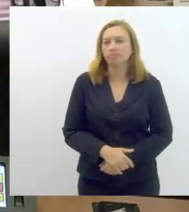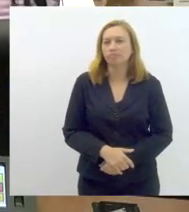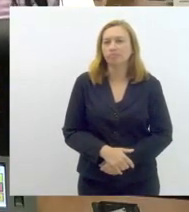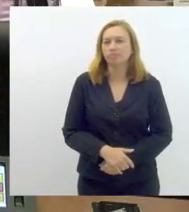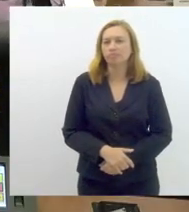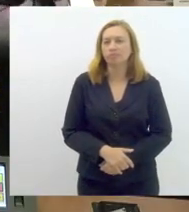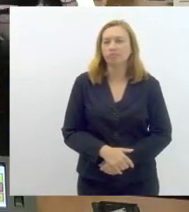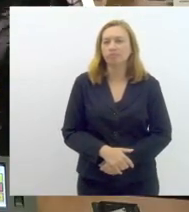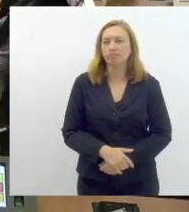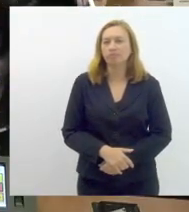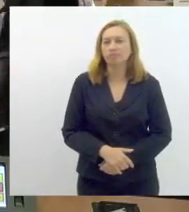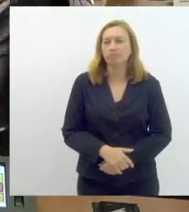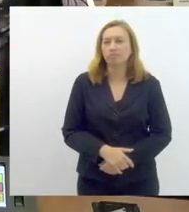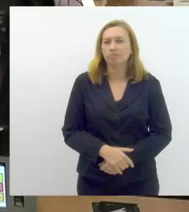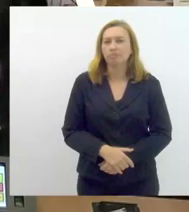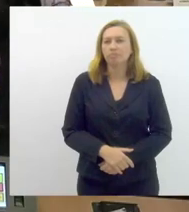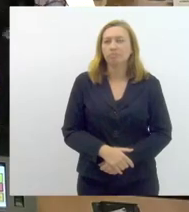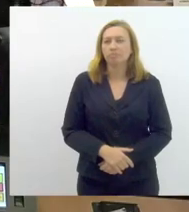Vamos.